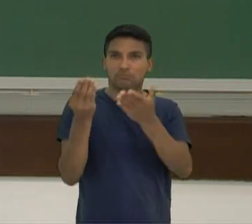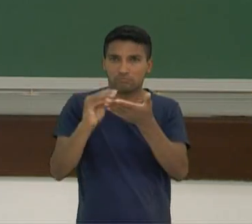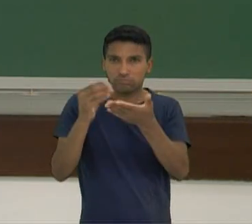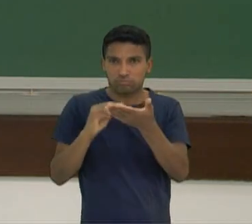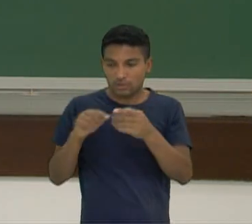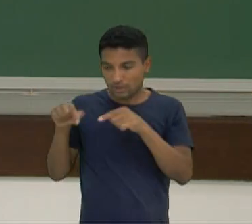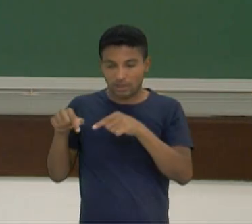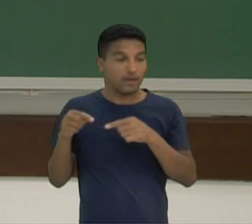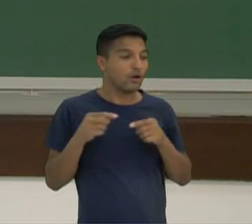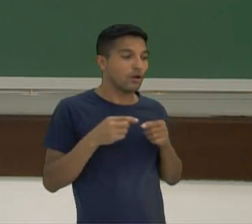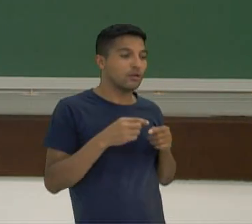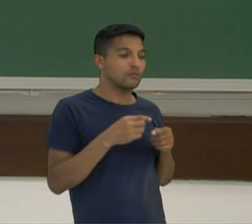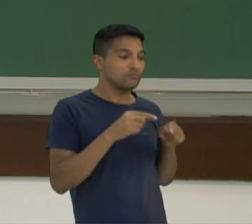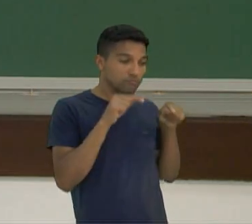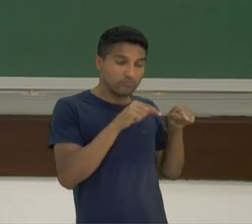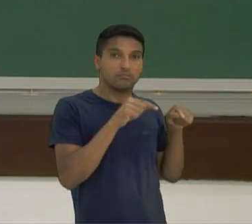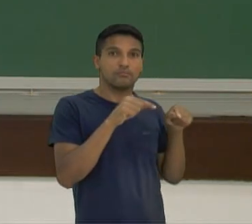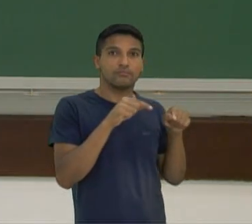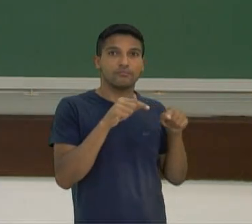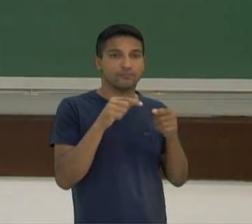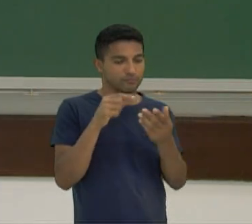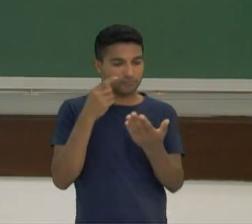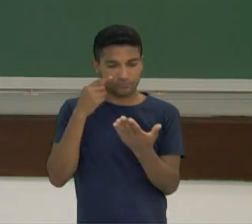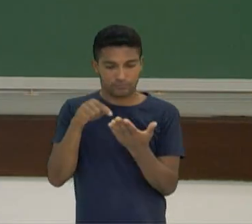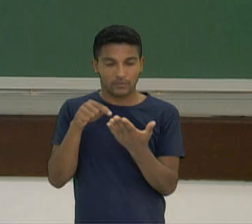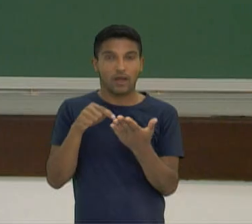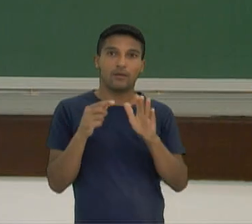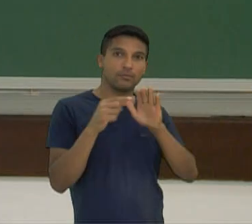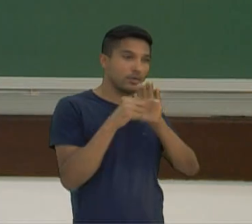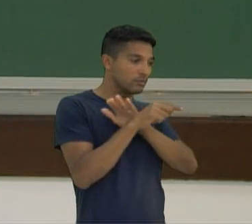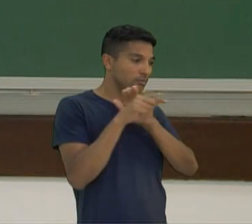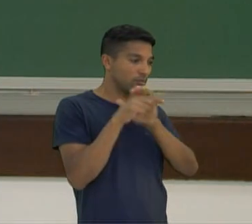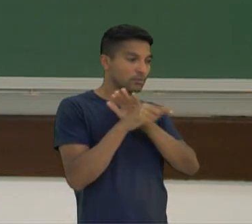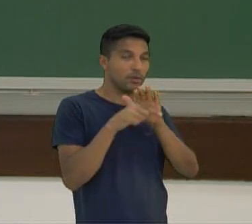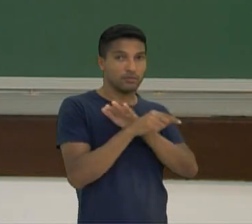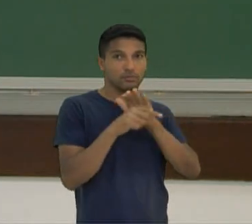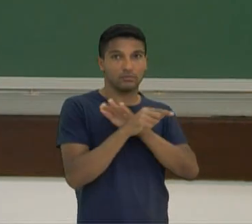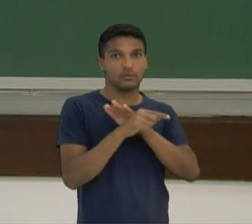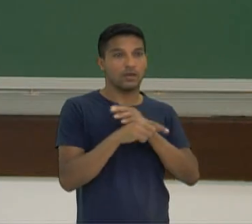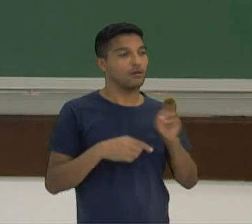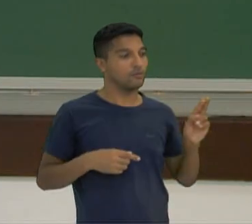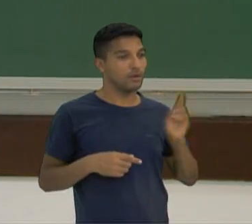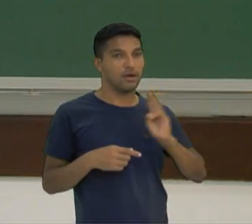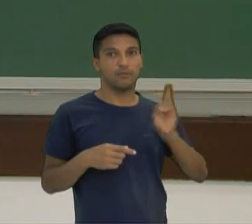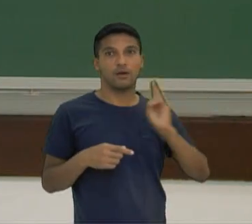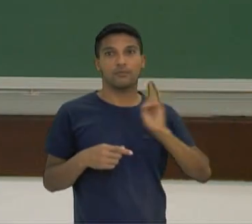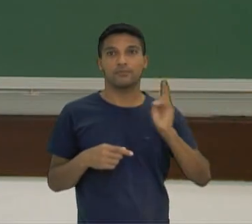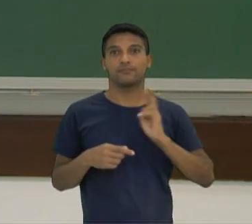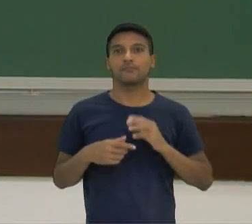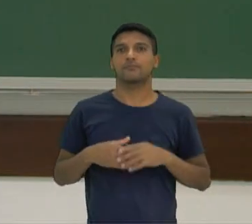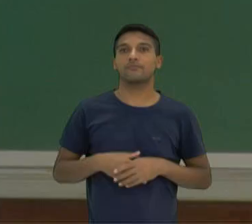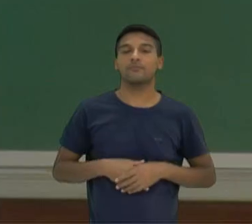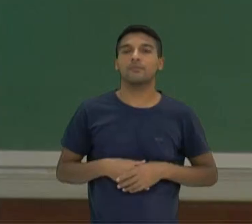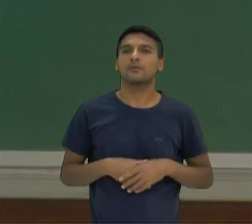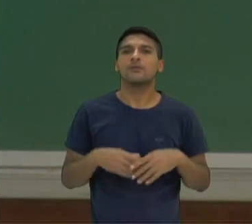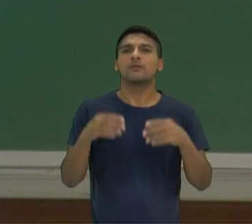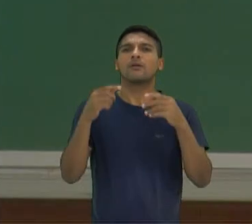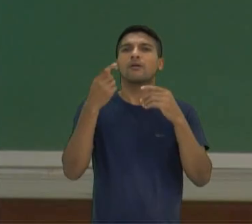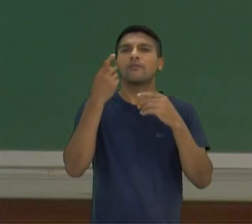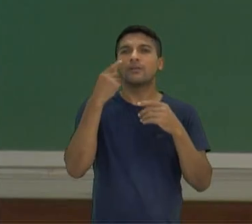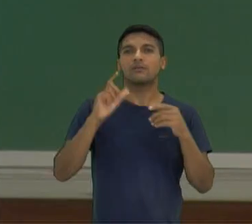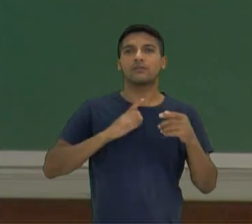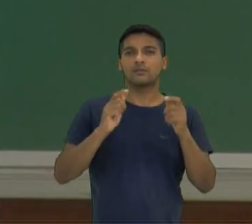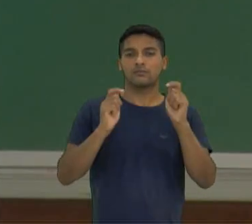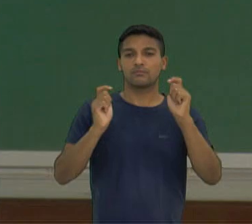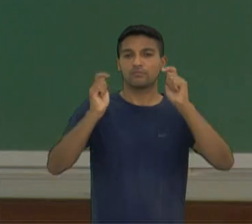dois. Lembrando que nós temos aí algumas possibilidades de entrevistas. Quais são?